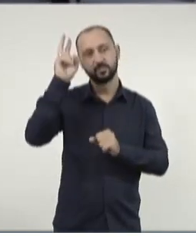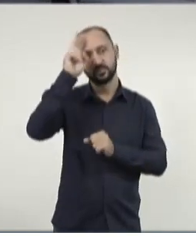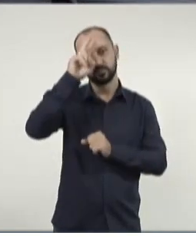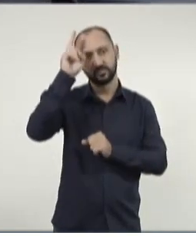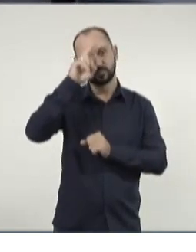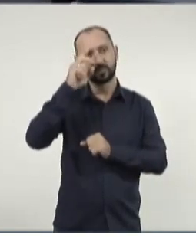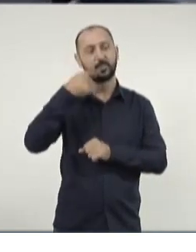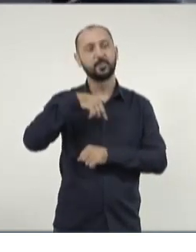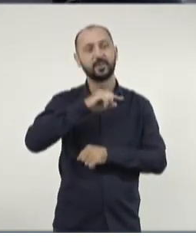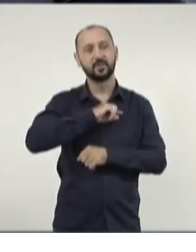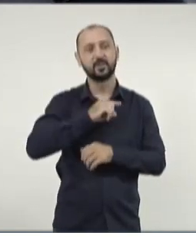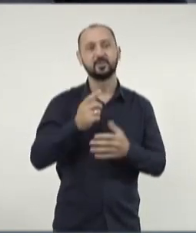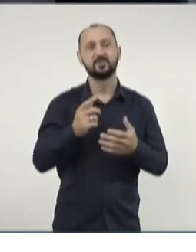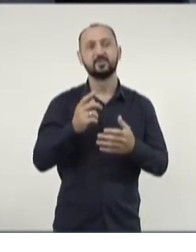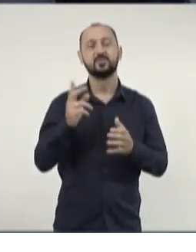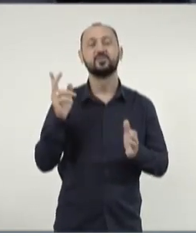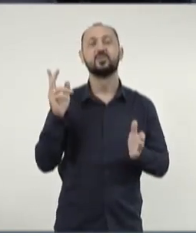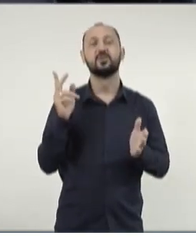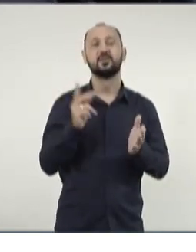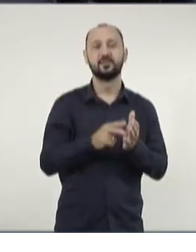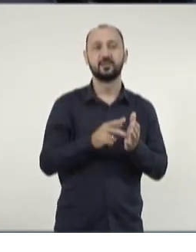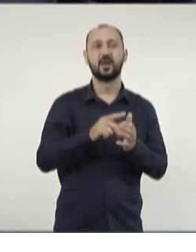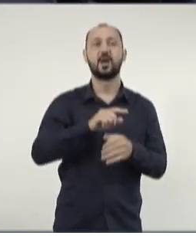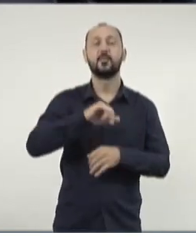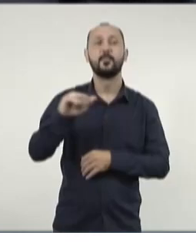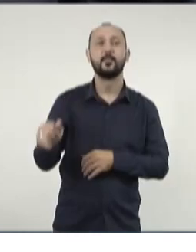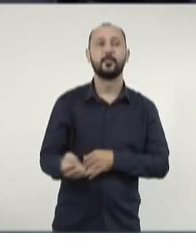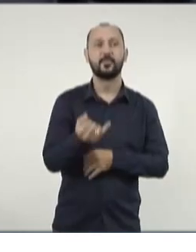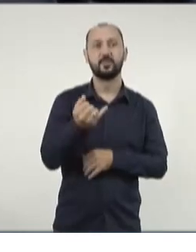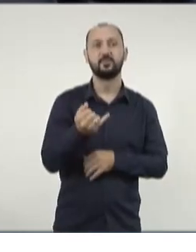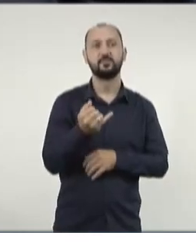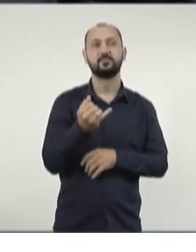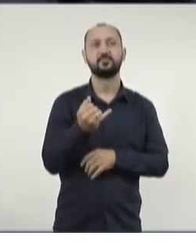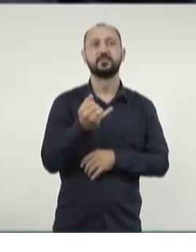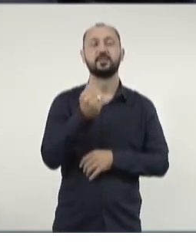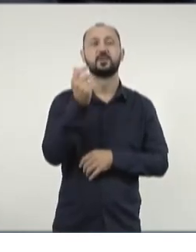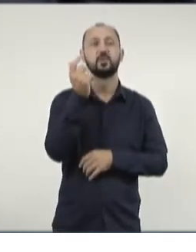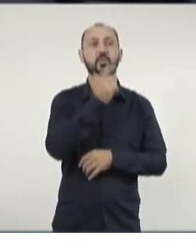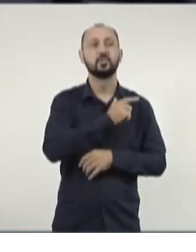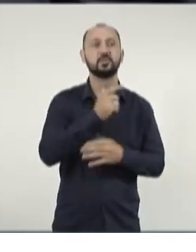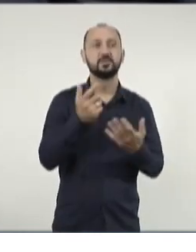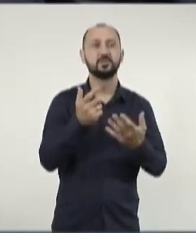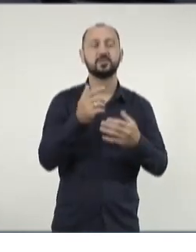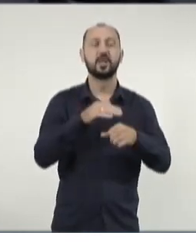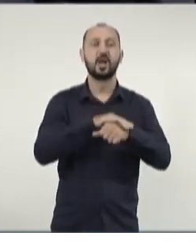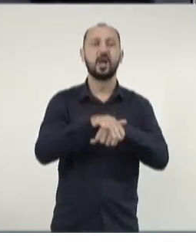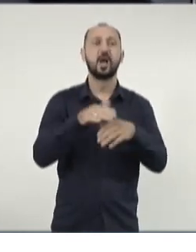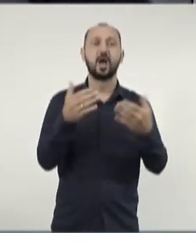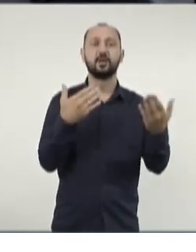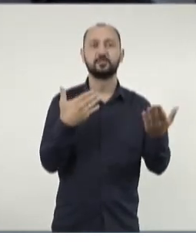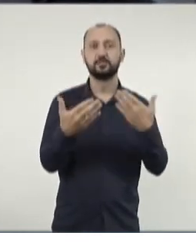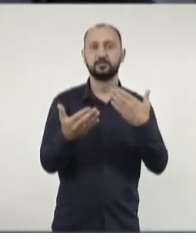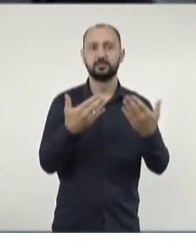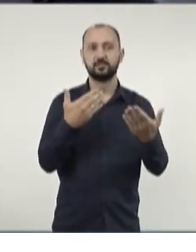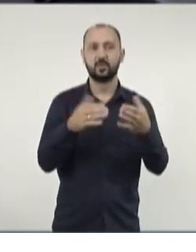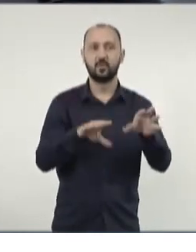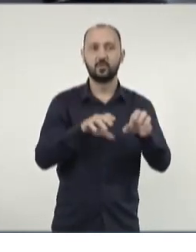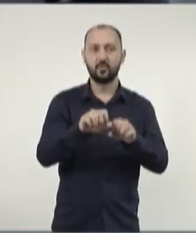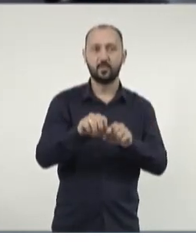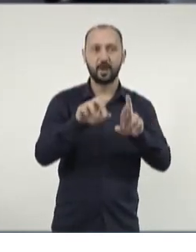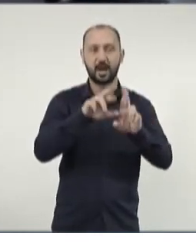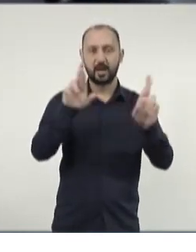né, para nós realmente aproveitarmos essa oportunidade para estar conversando e dialogando e formar essa